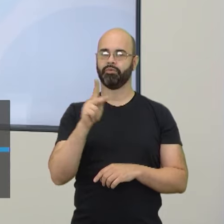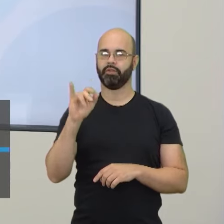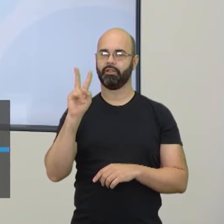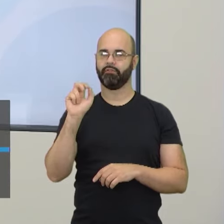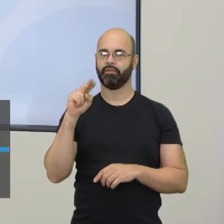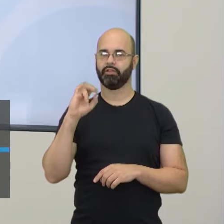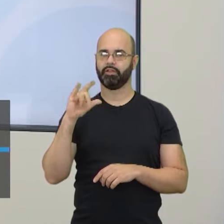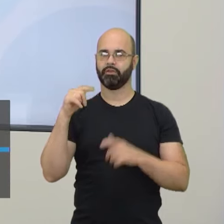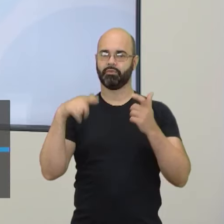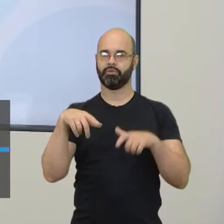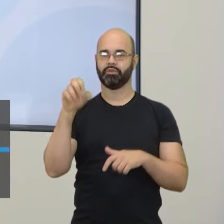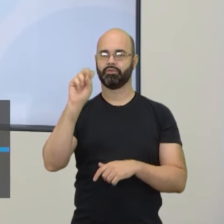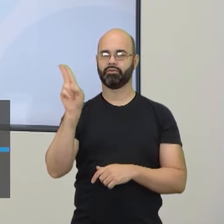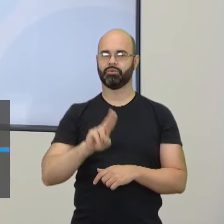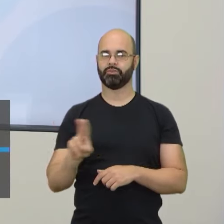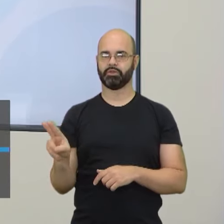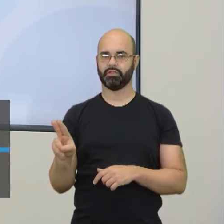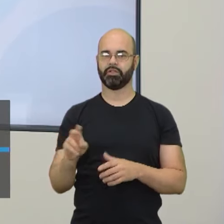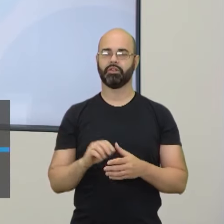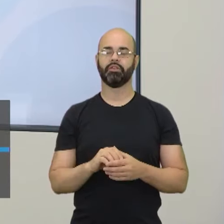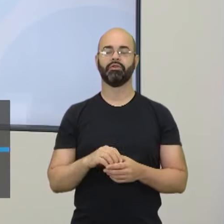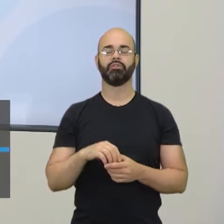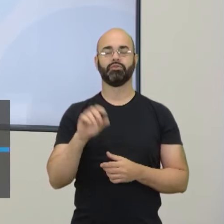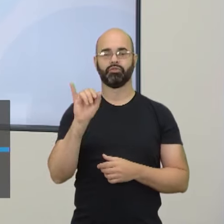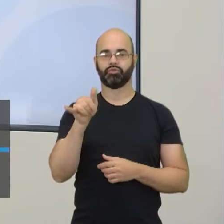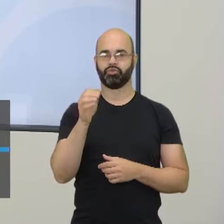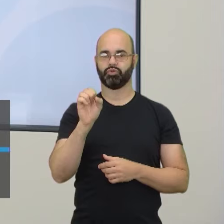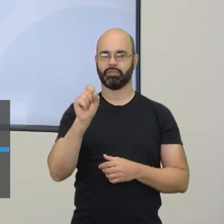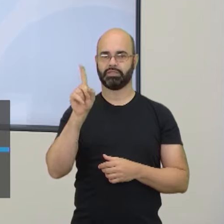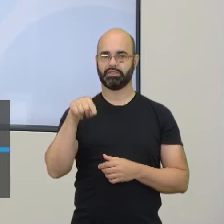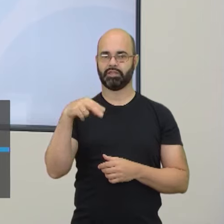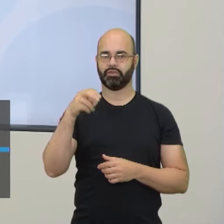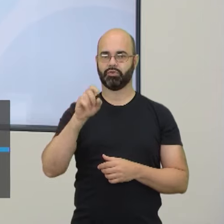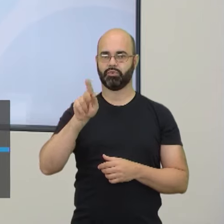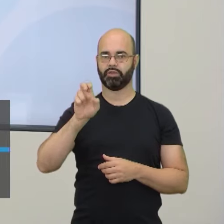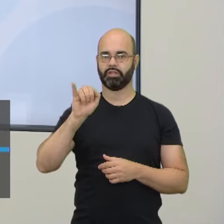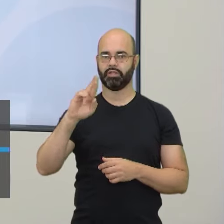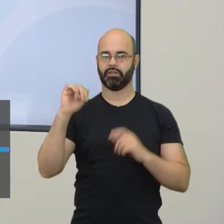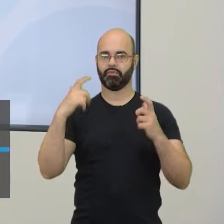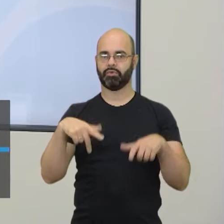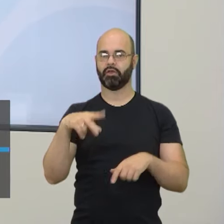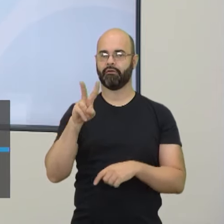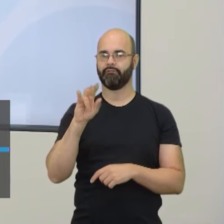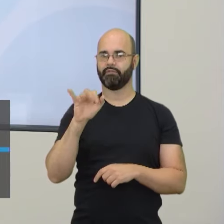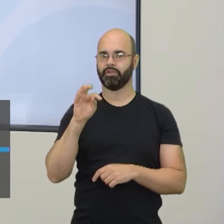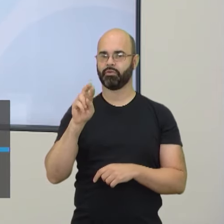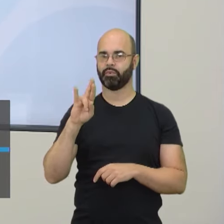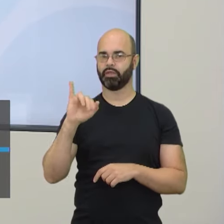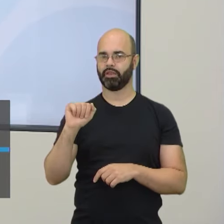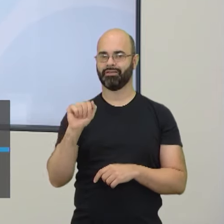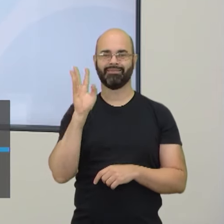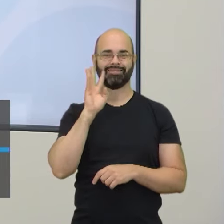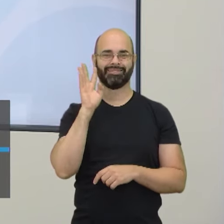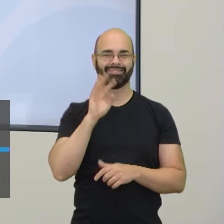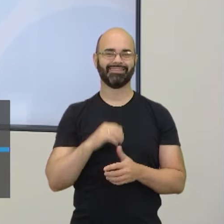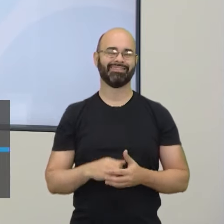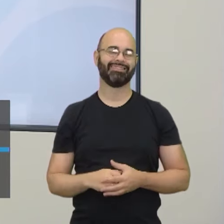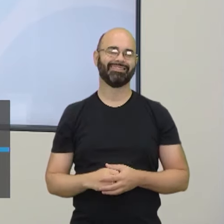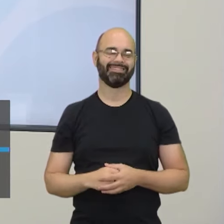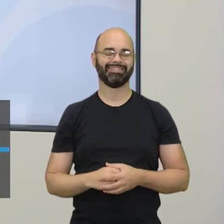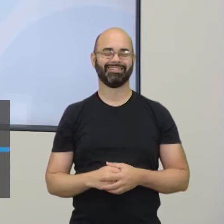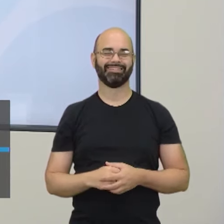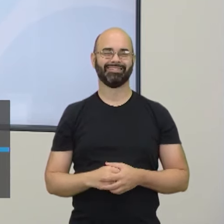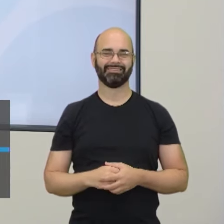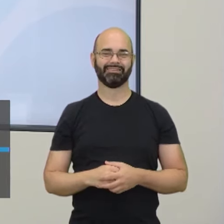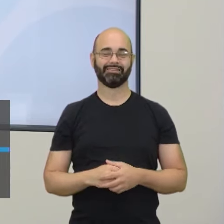de Suzano, José Nogueira de Souza Vitória, muito legal. Olha só, então eu